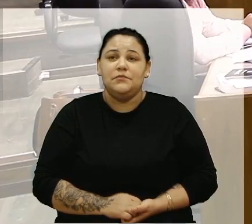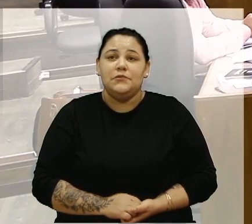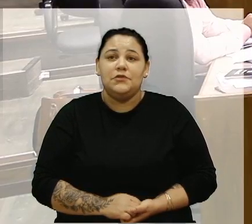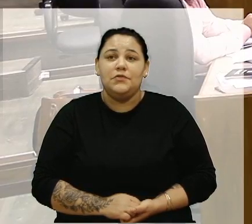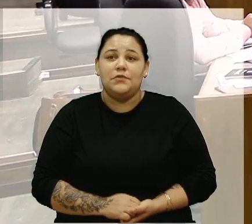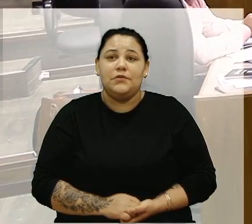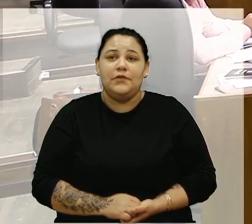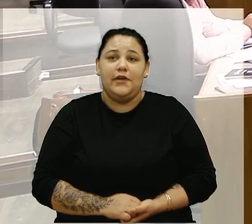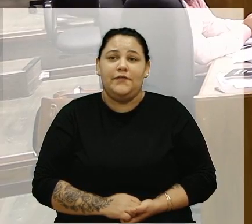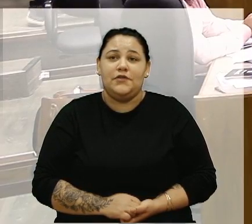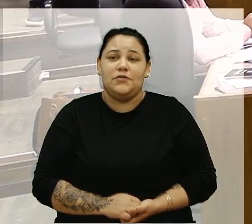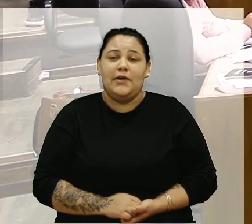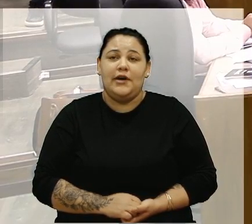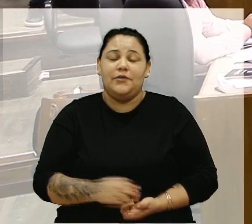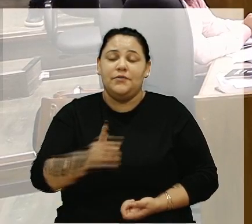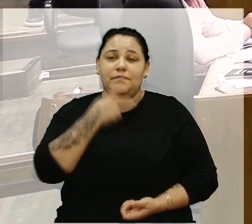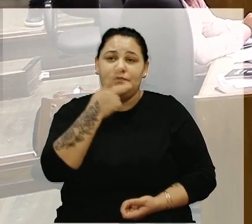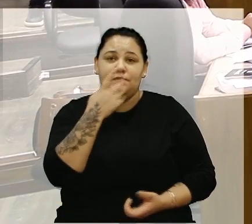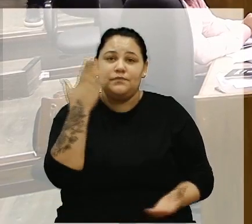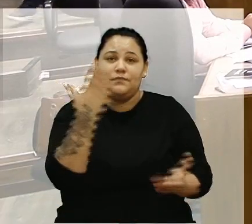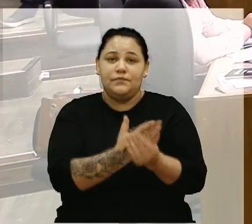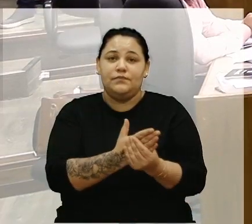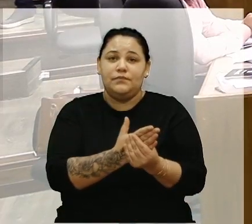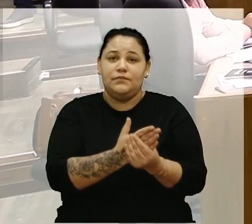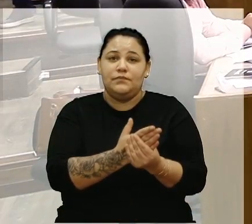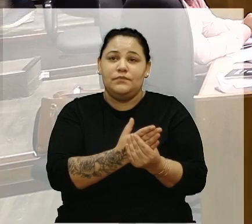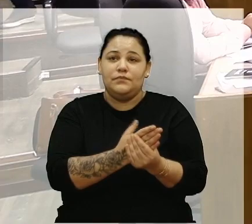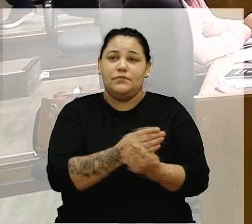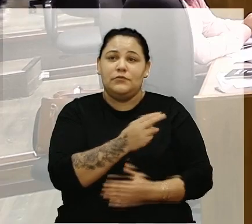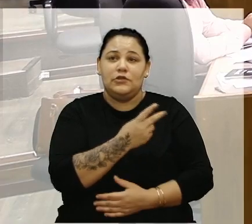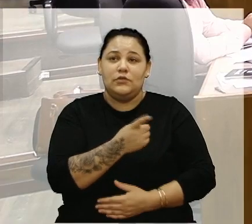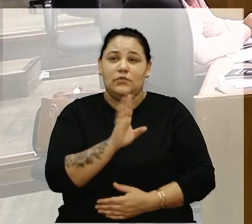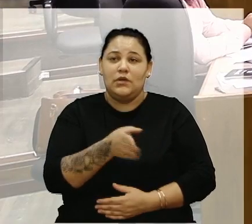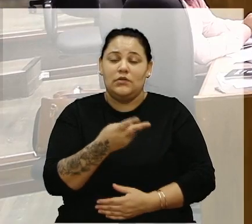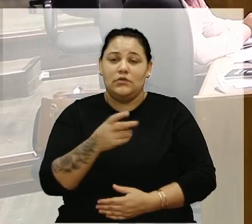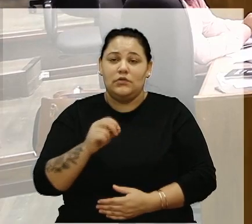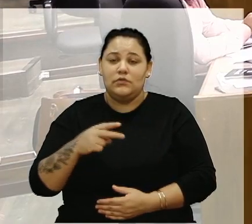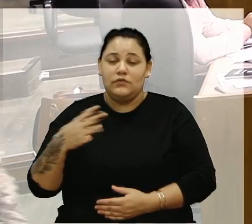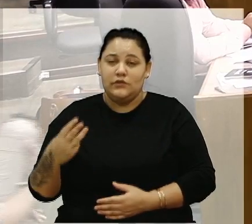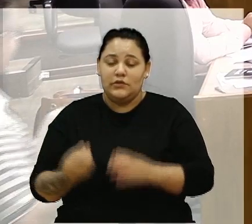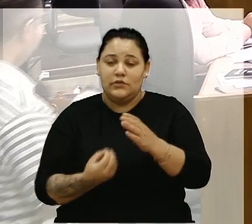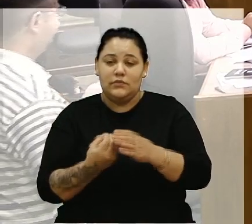Referente ao processo número 81/2023, projeto de lei número